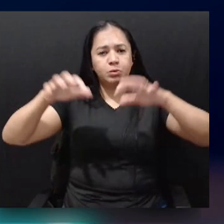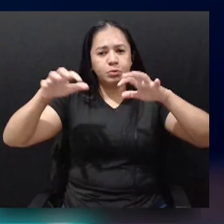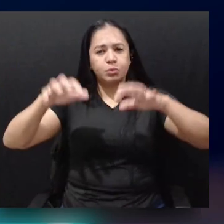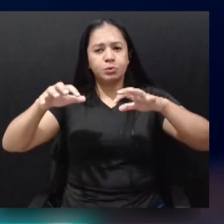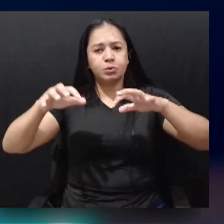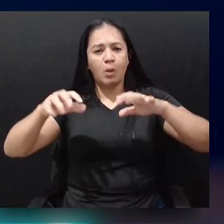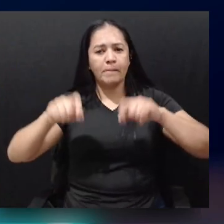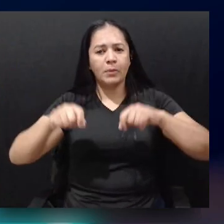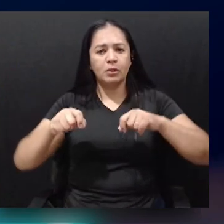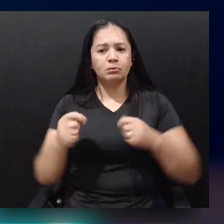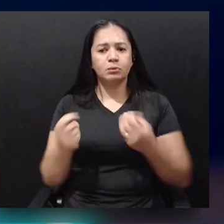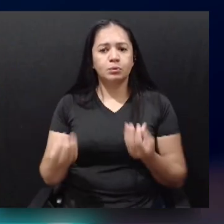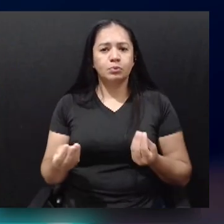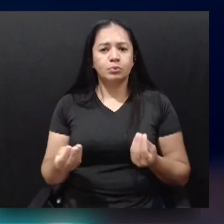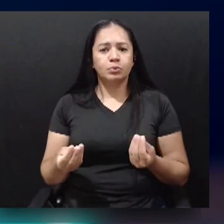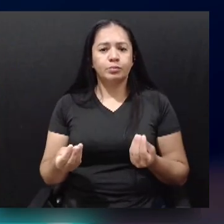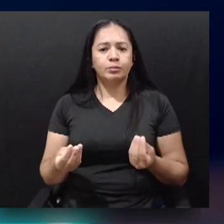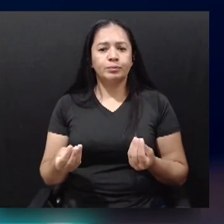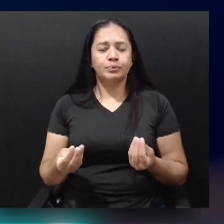caindo,